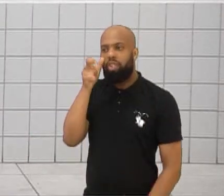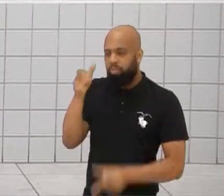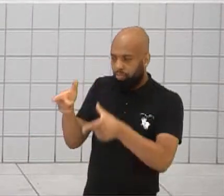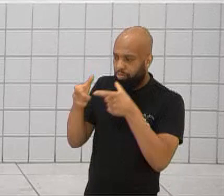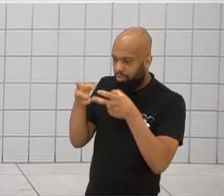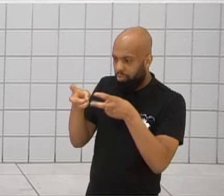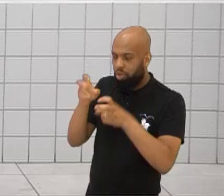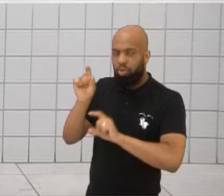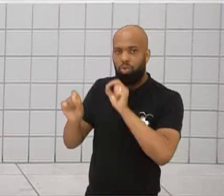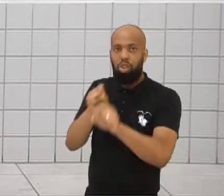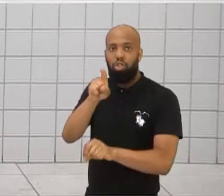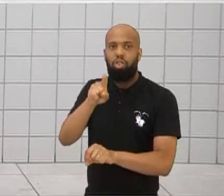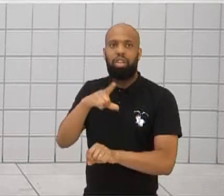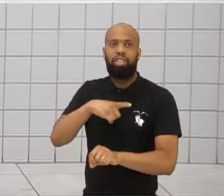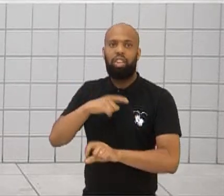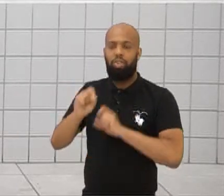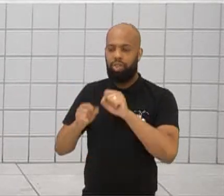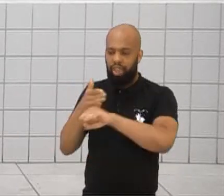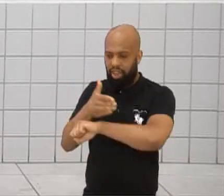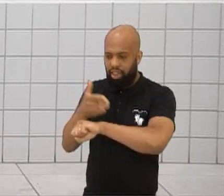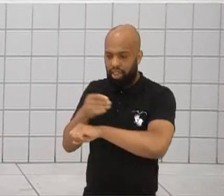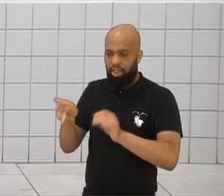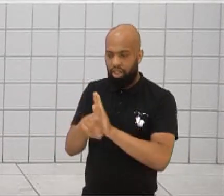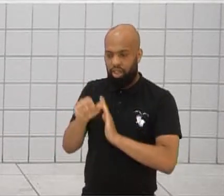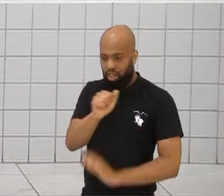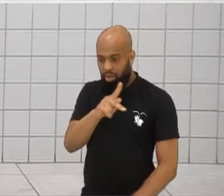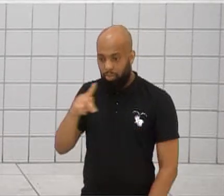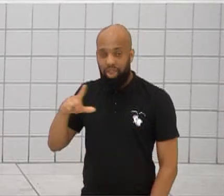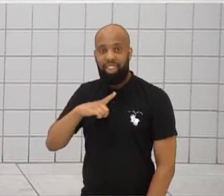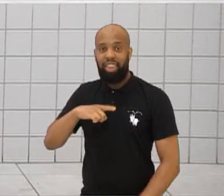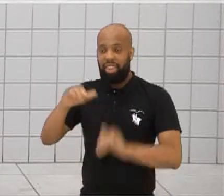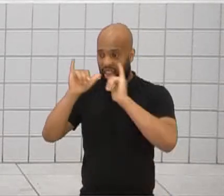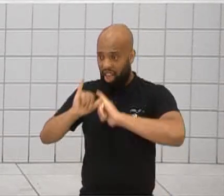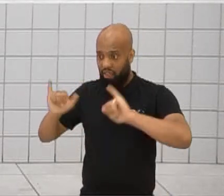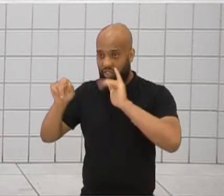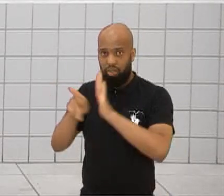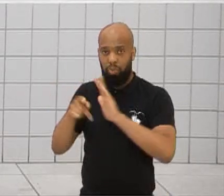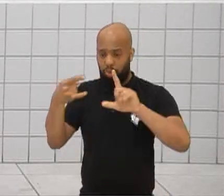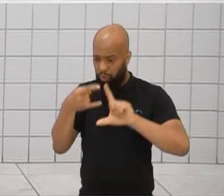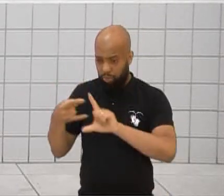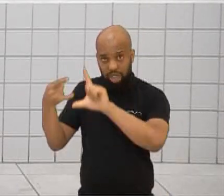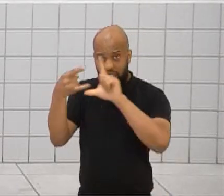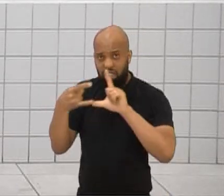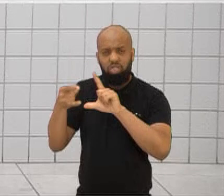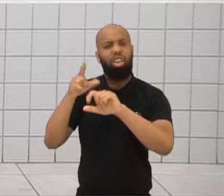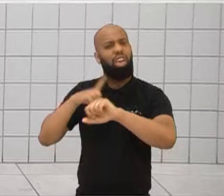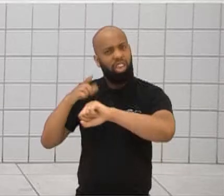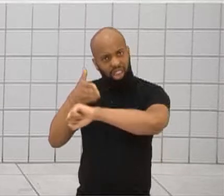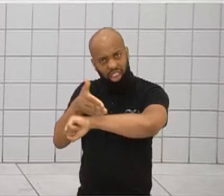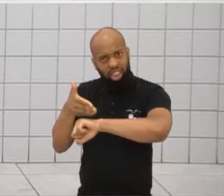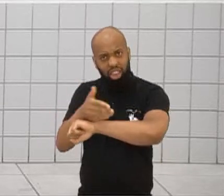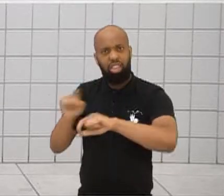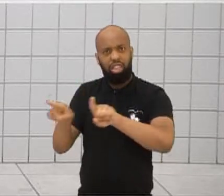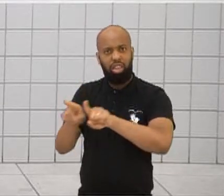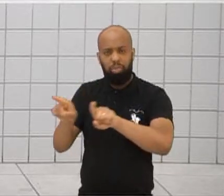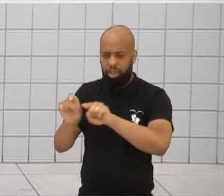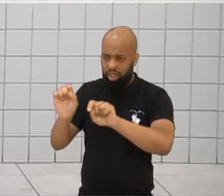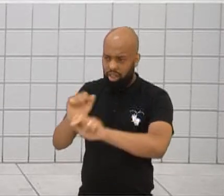tem acesso ao aplicativo ou está vendo o Classroom e tem o recadinho do Meet lá no mural, participe, abra sua